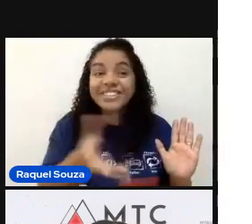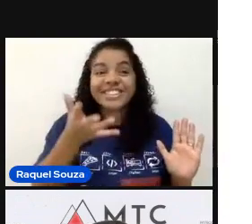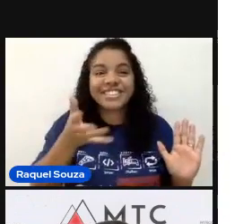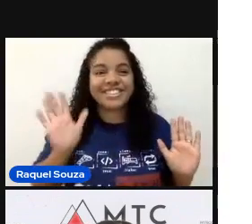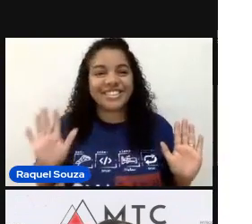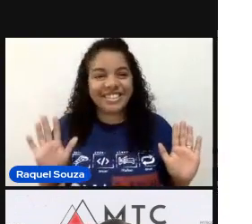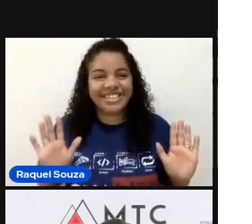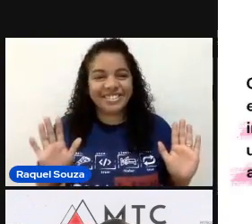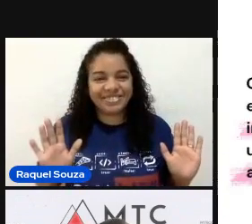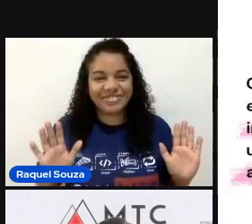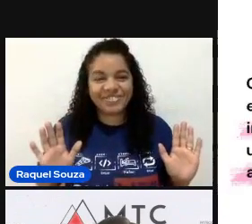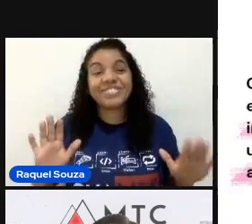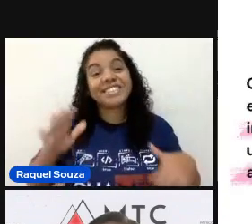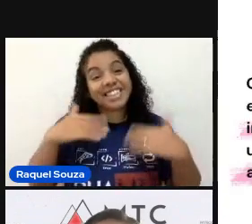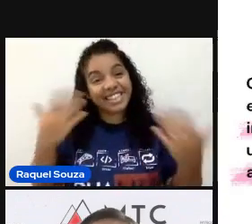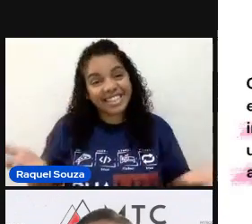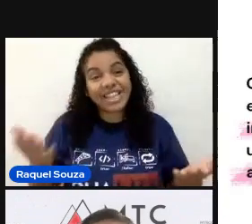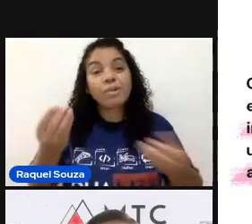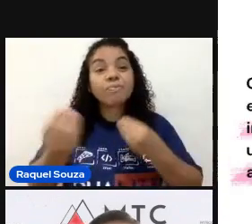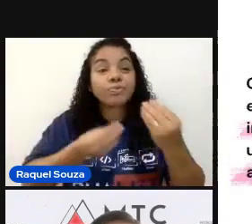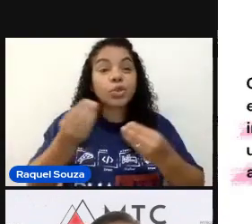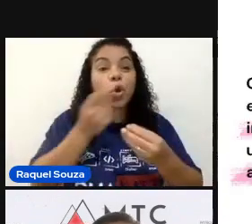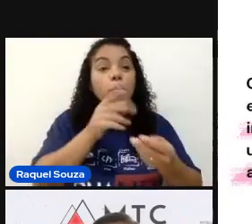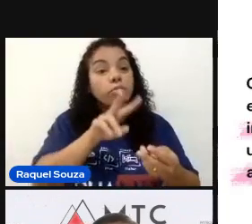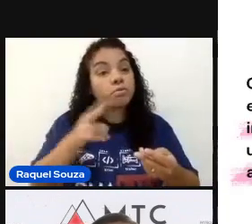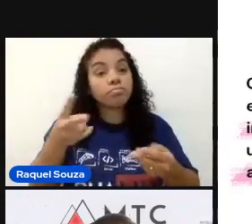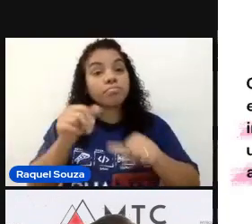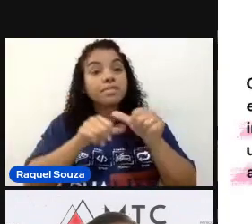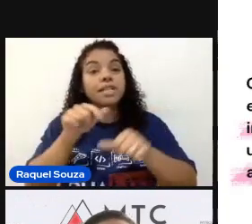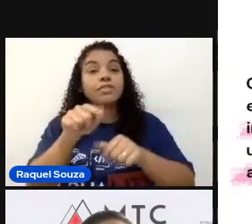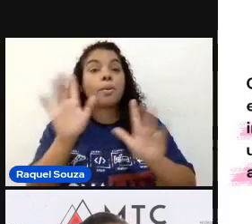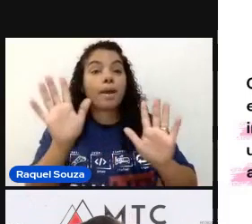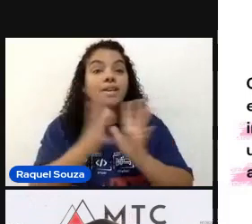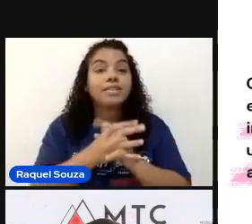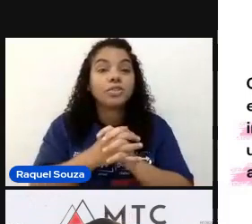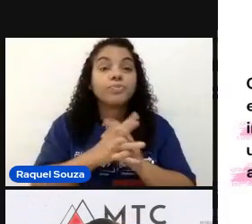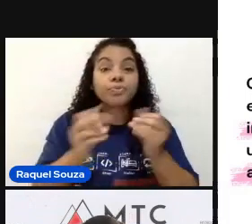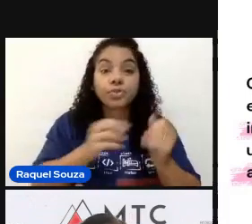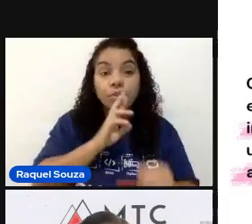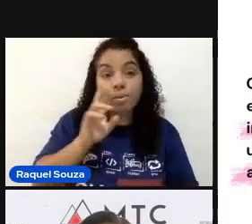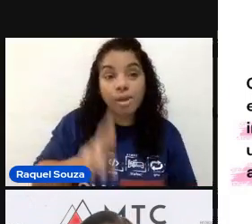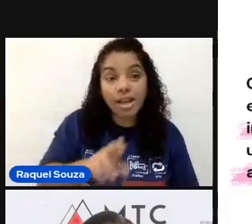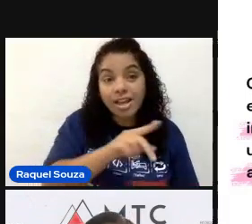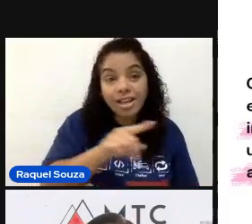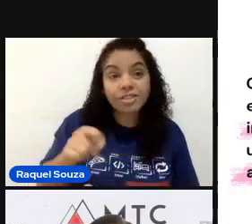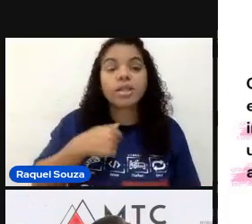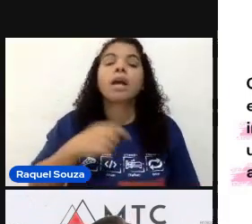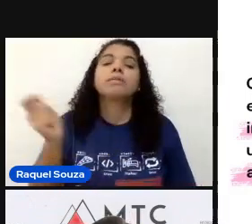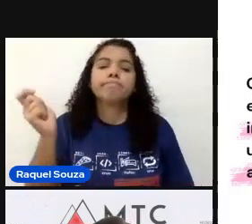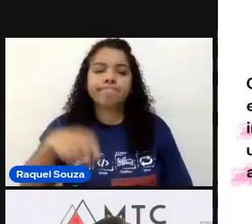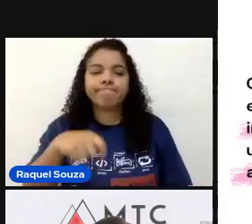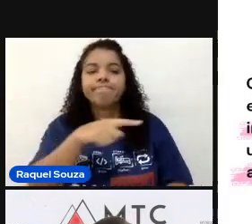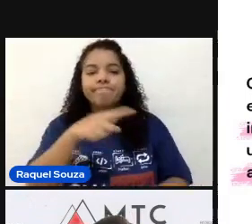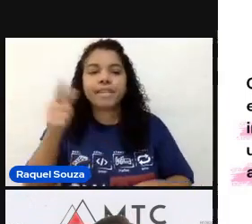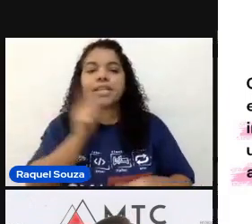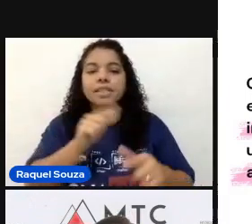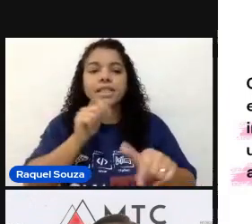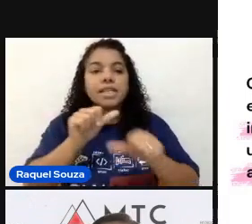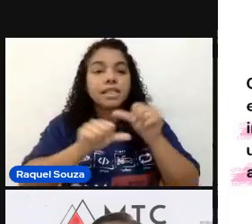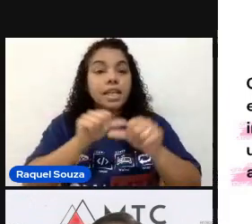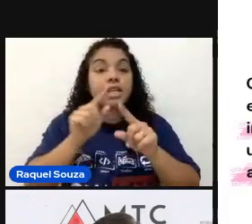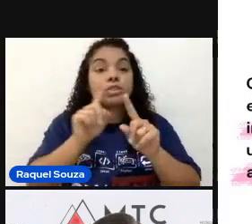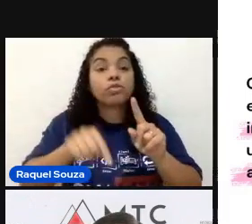queria. Então, como que eu vou transformar isso? Como resultado, é possível que eles transformem